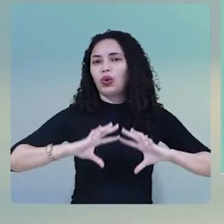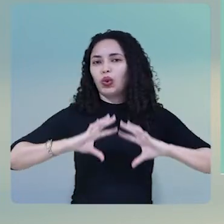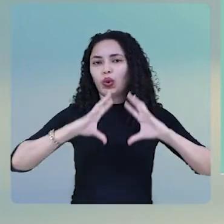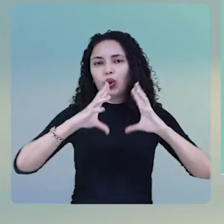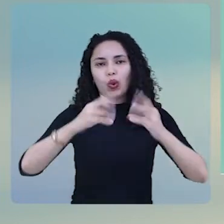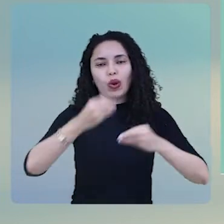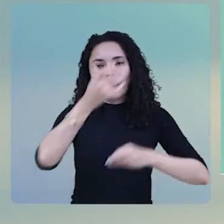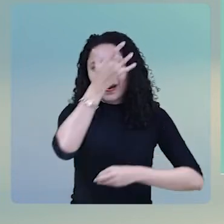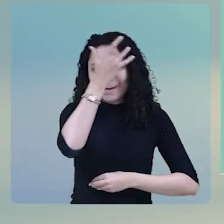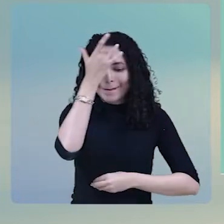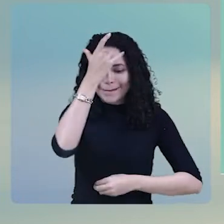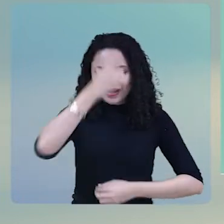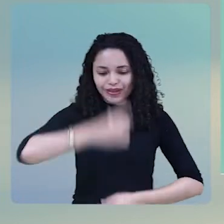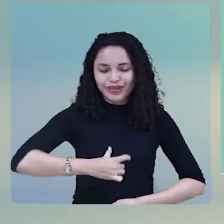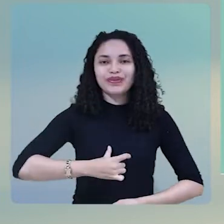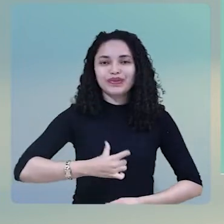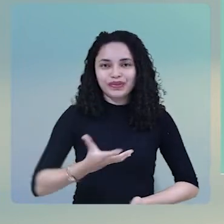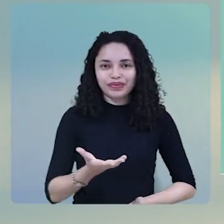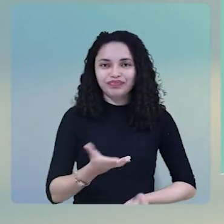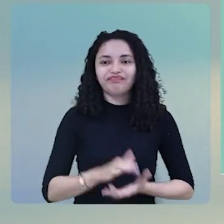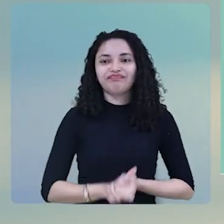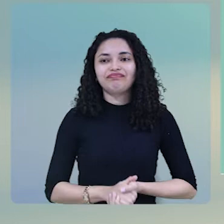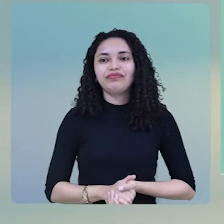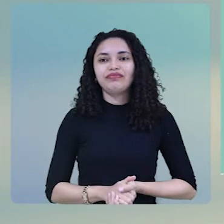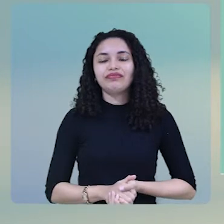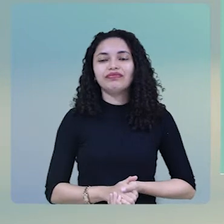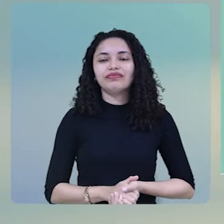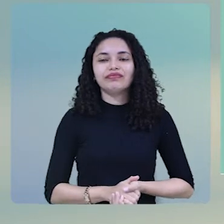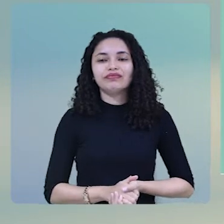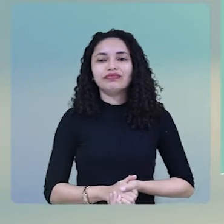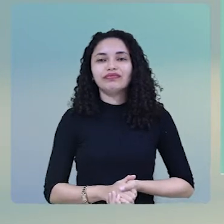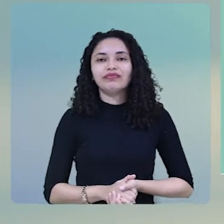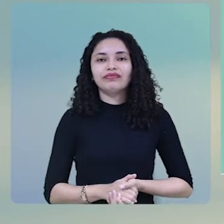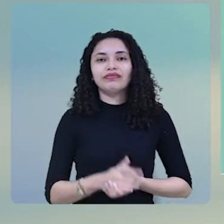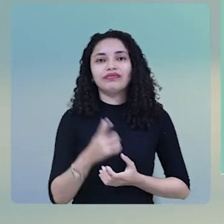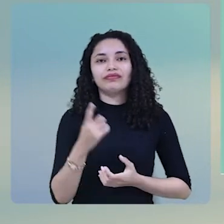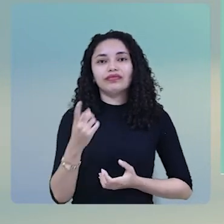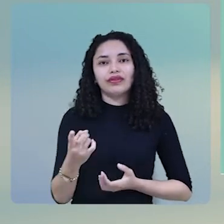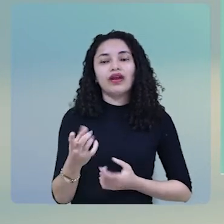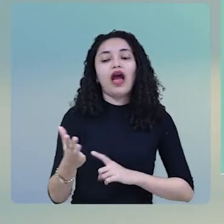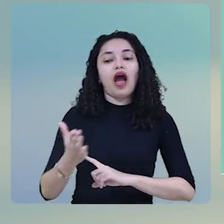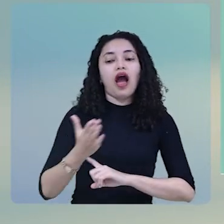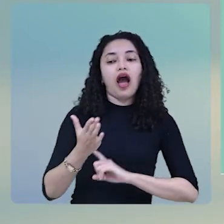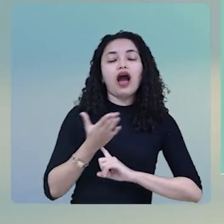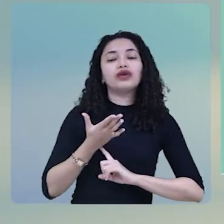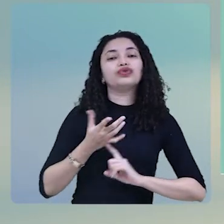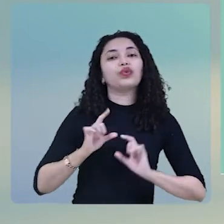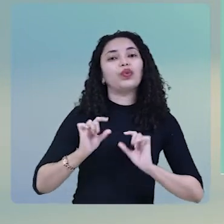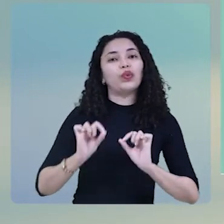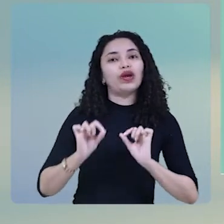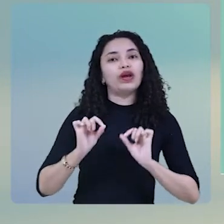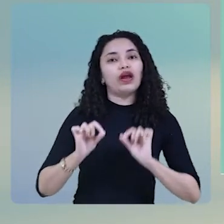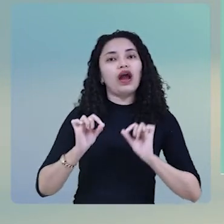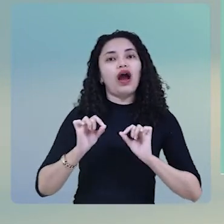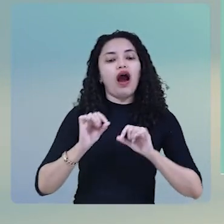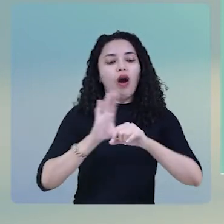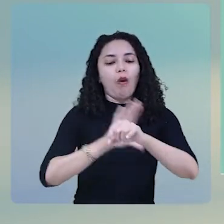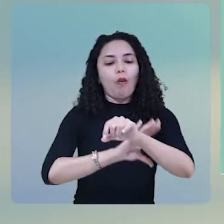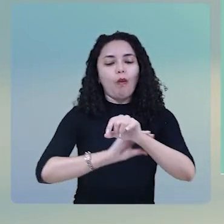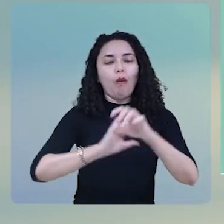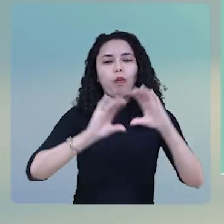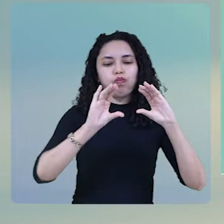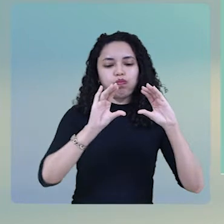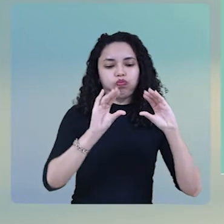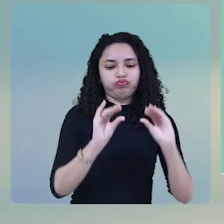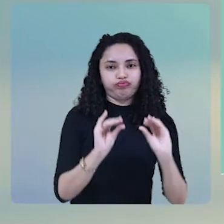ser humano. E aí eu vou trazer para vocês, ó, ele ajuda na redução da gordura corporal,